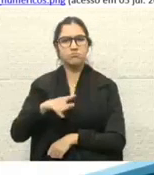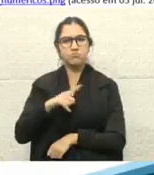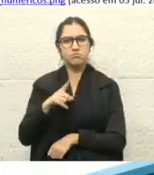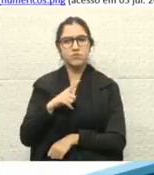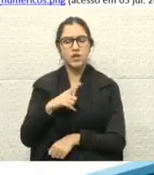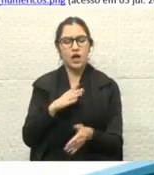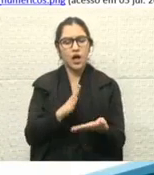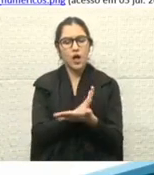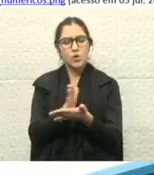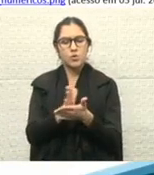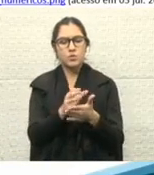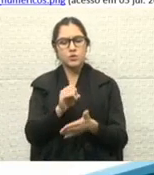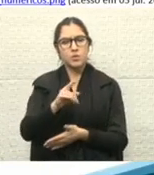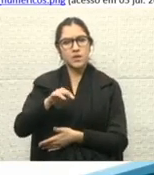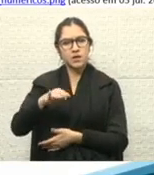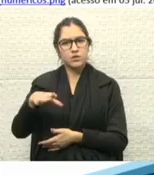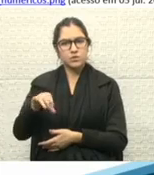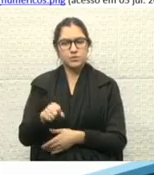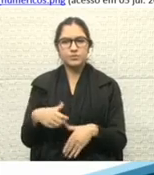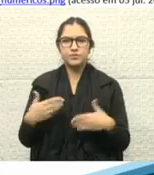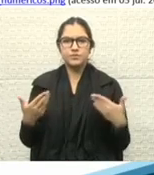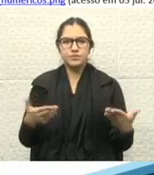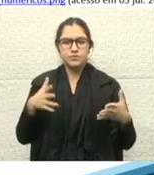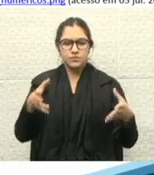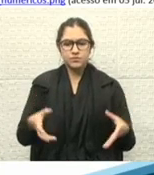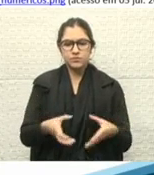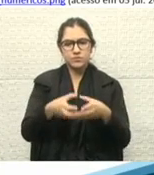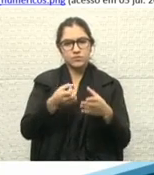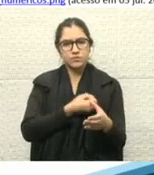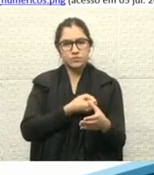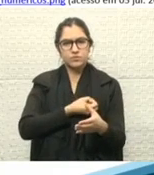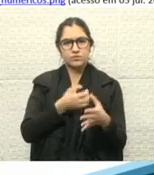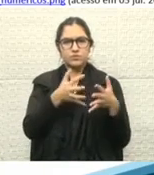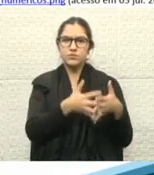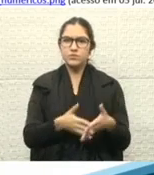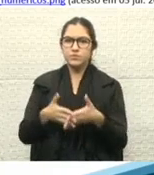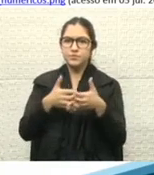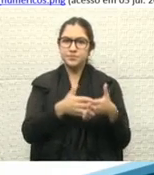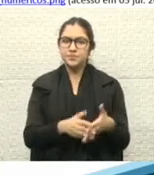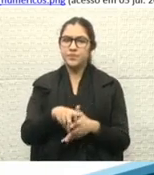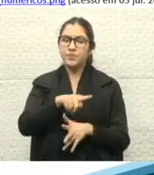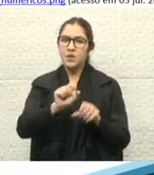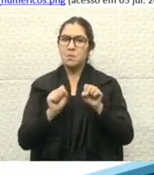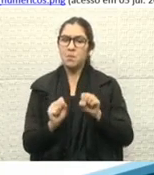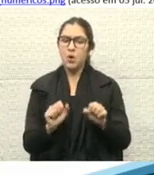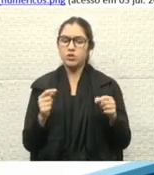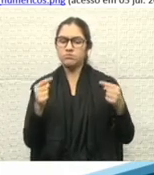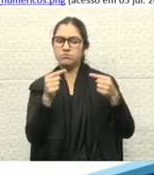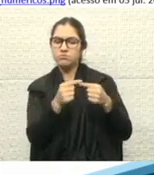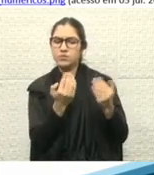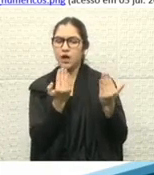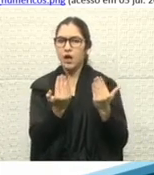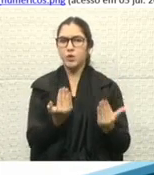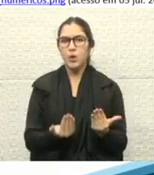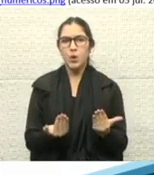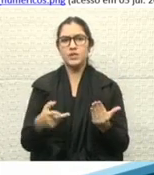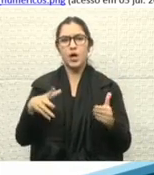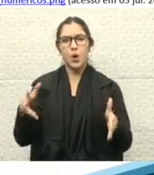definidas certas operações. Então, o conjunto de números complexos pode ser associado